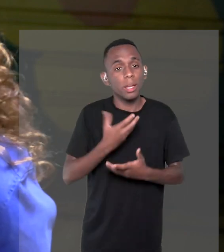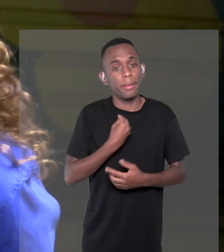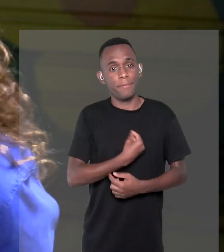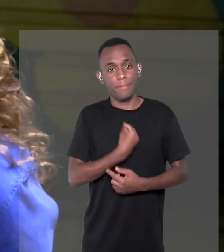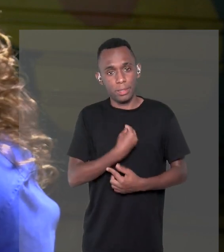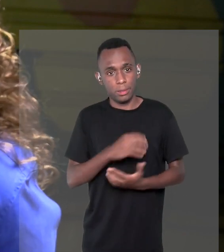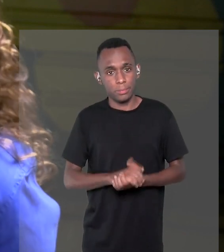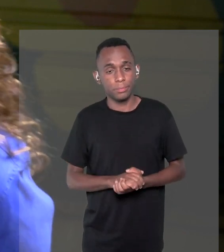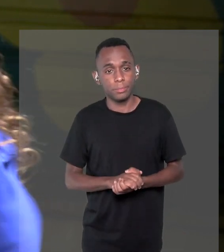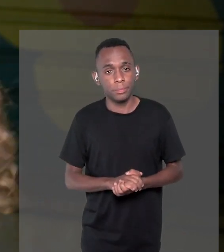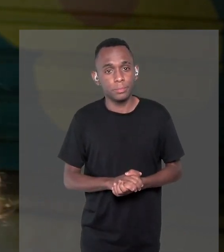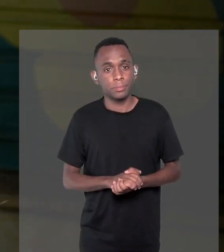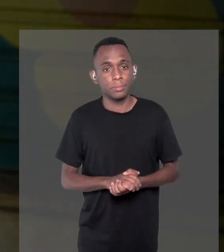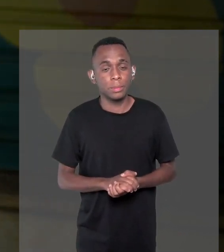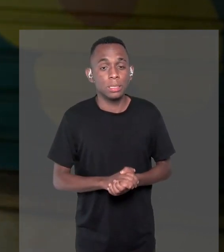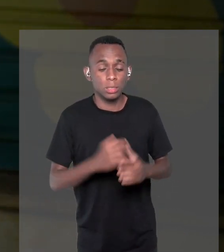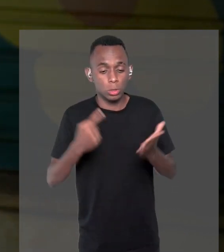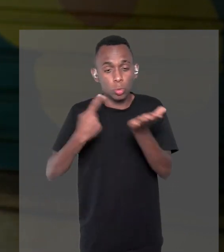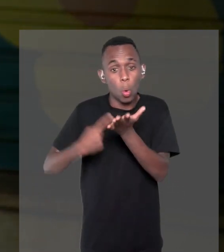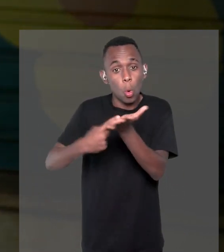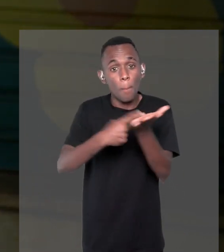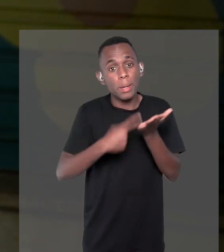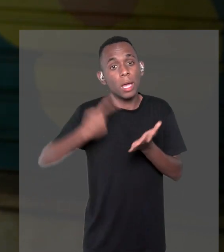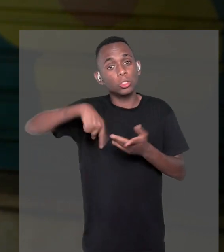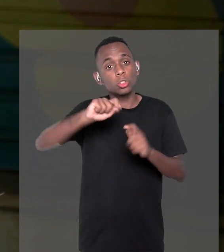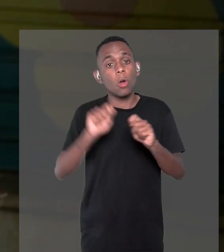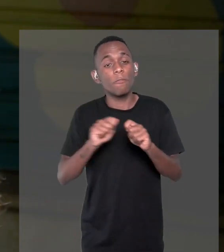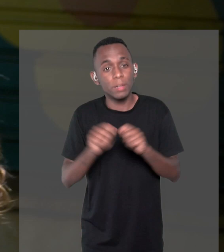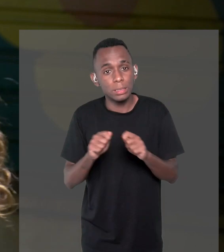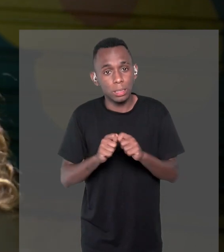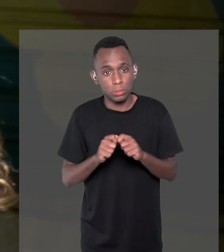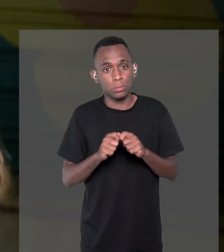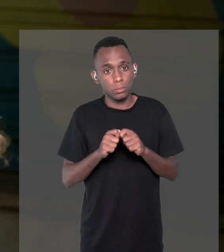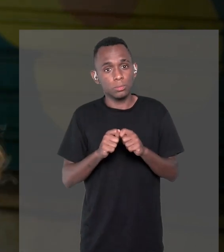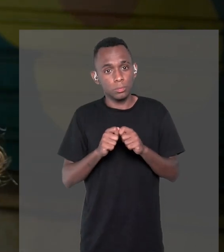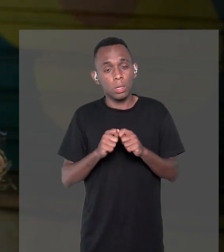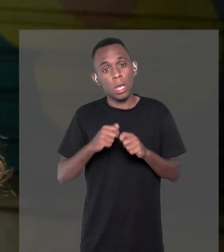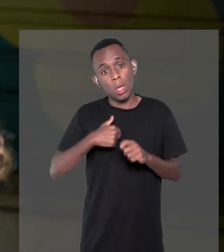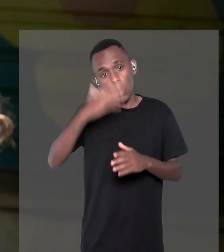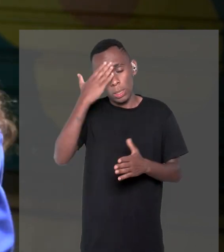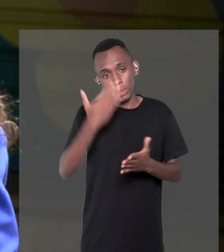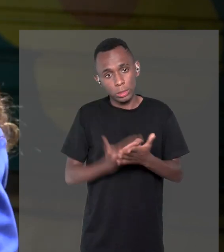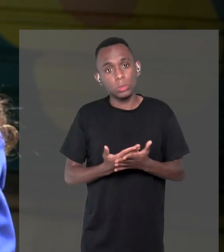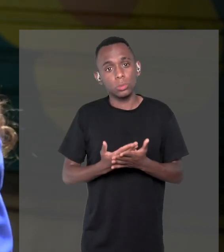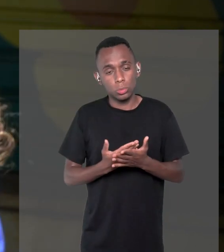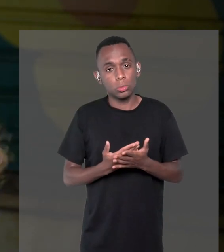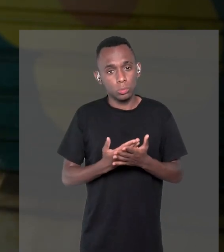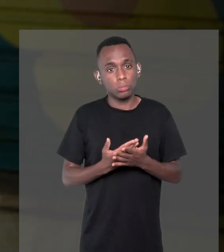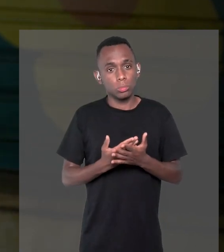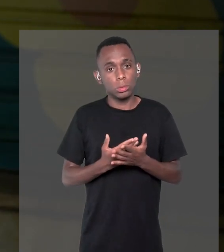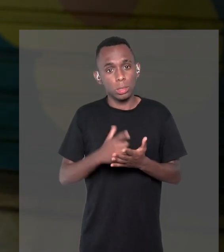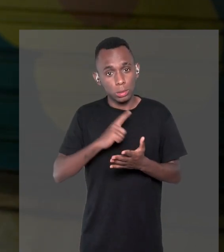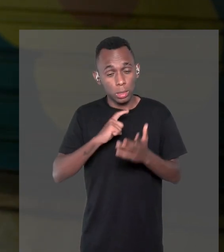está vivendo. Tem a palavra, né? A palavra é dado ser poema ou cativeiro.